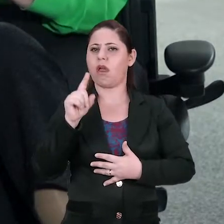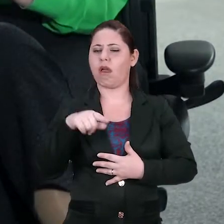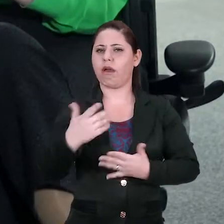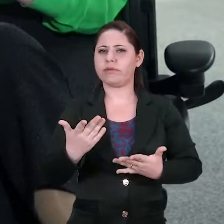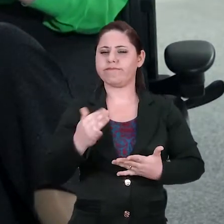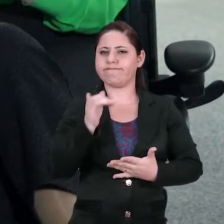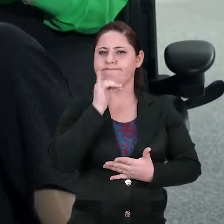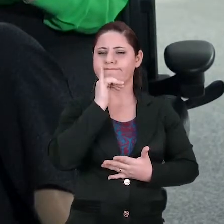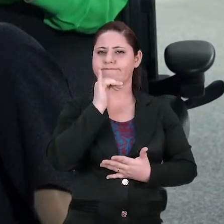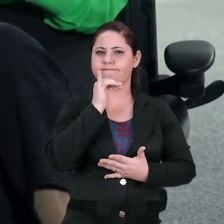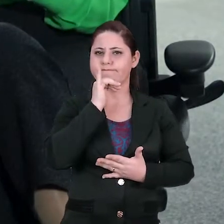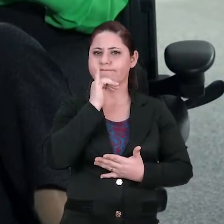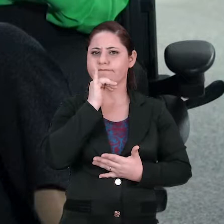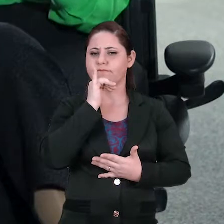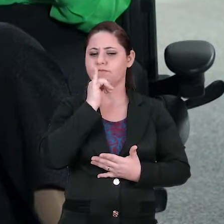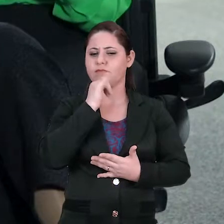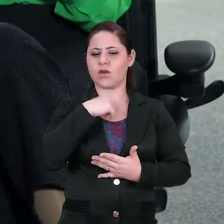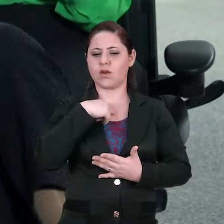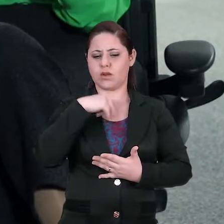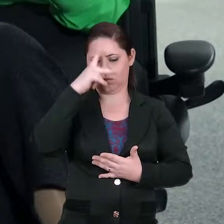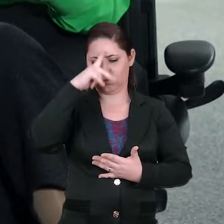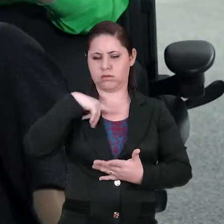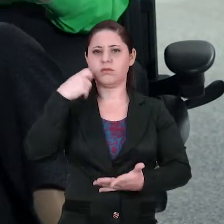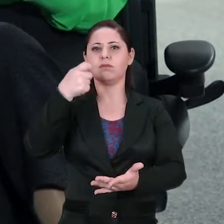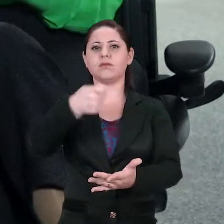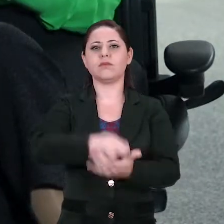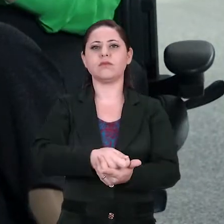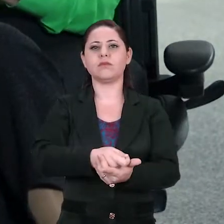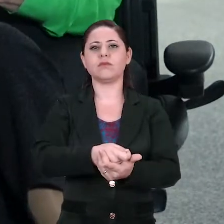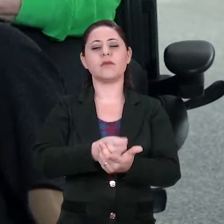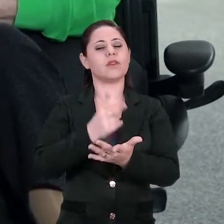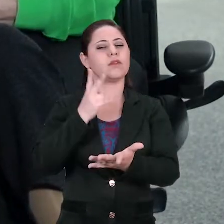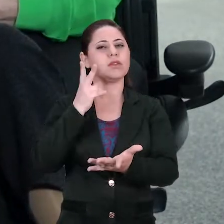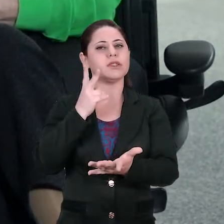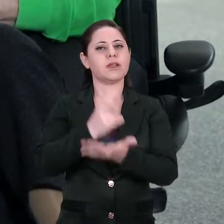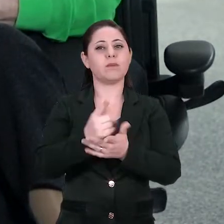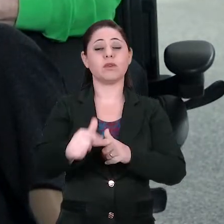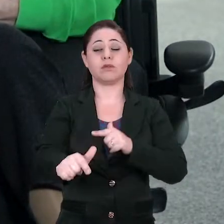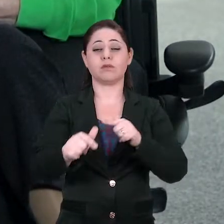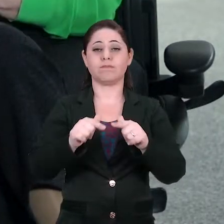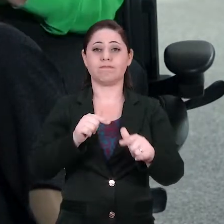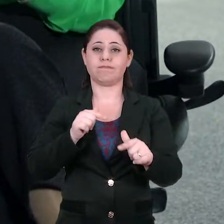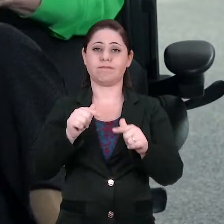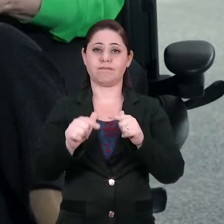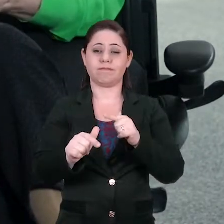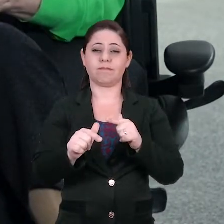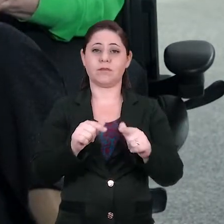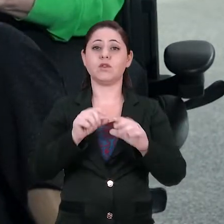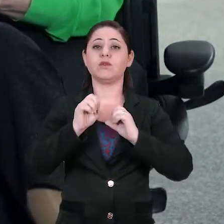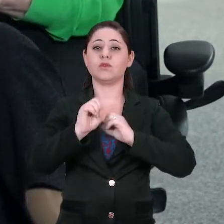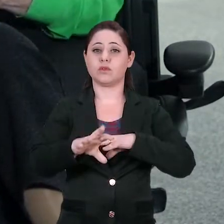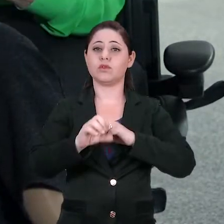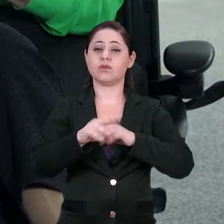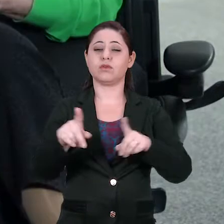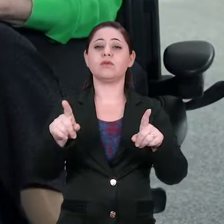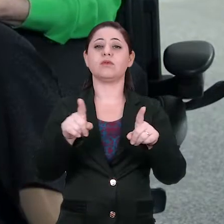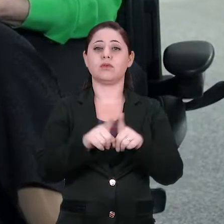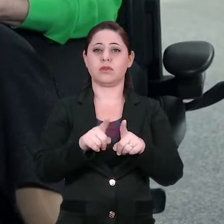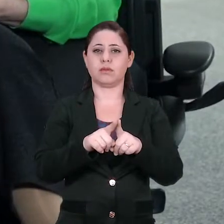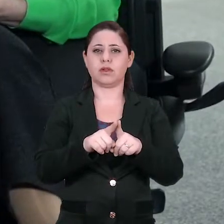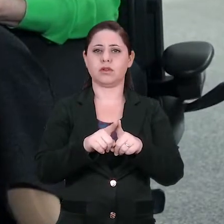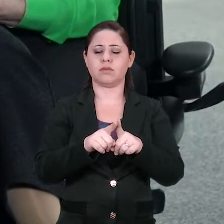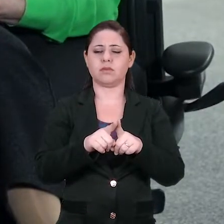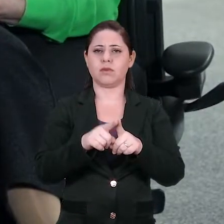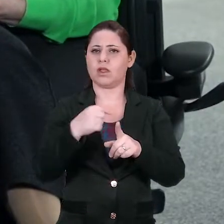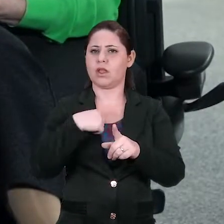e que eu me imponho, sempre me impus pelo trabalho e pelo estudo